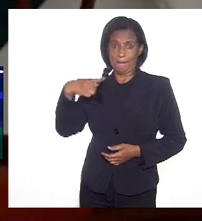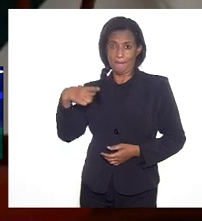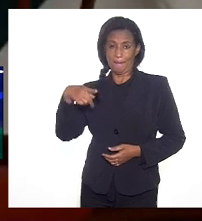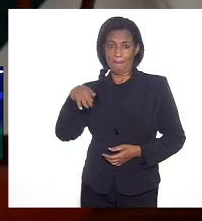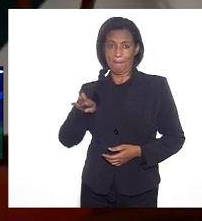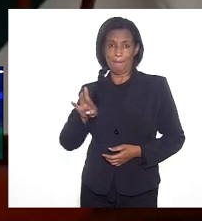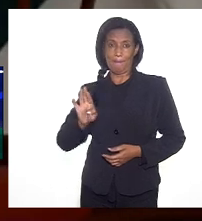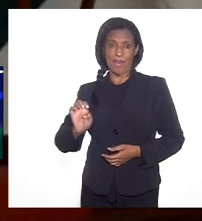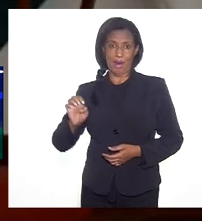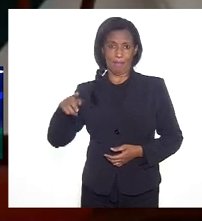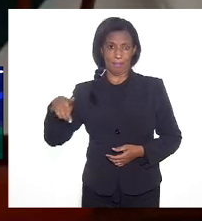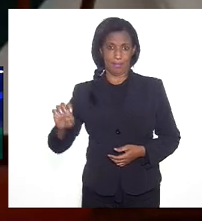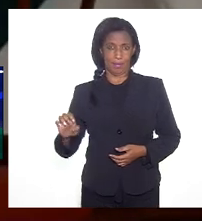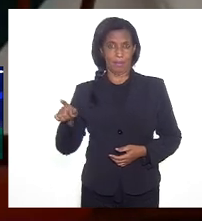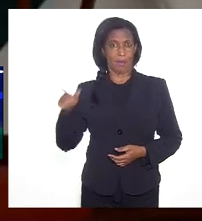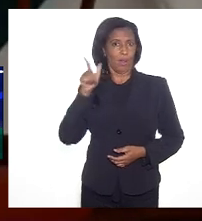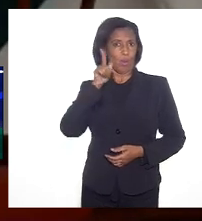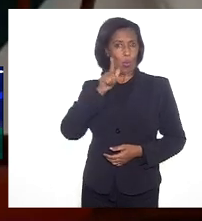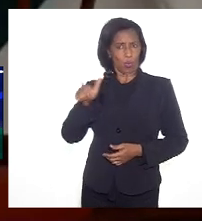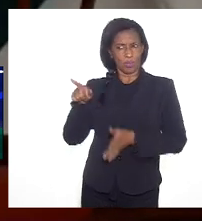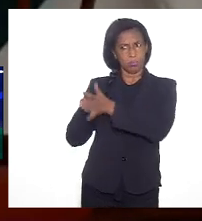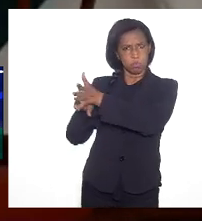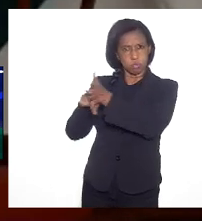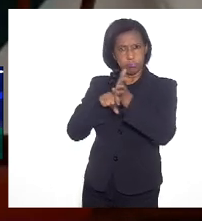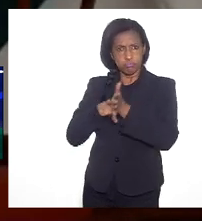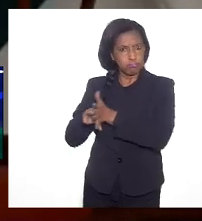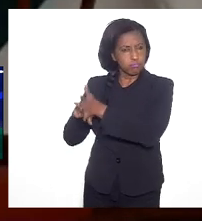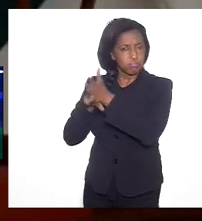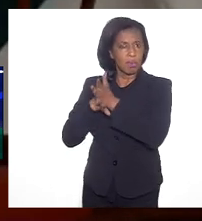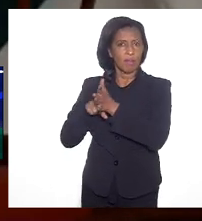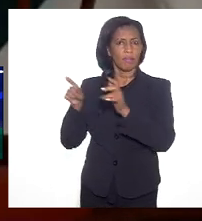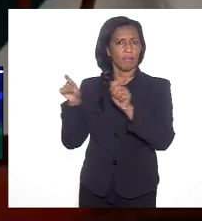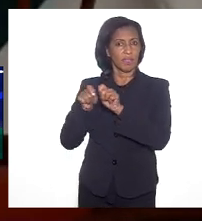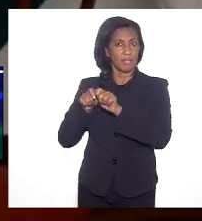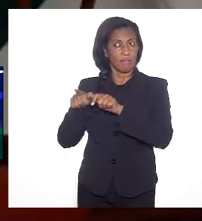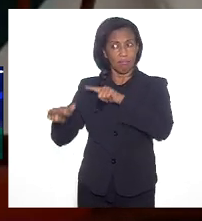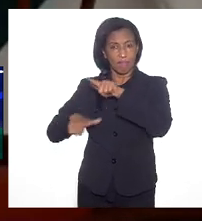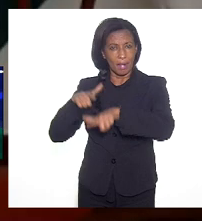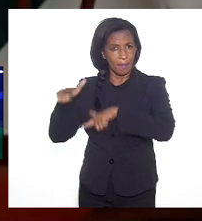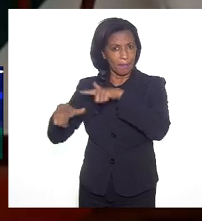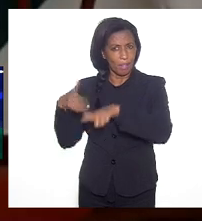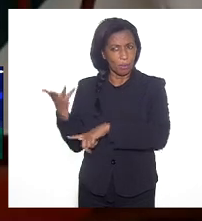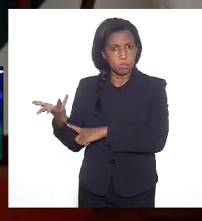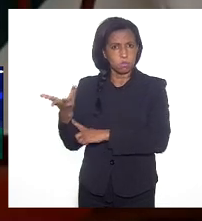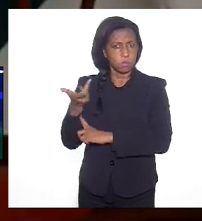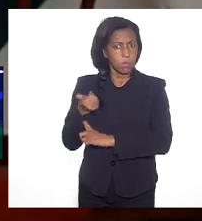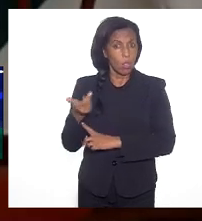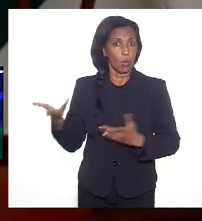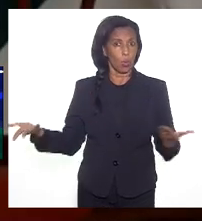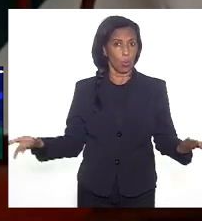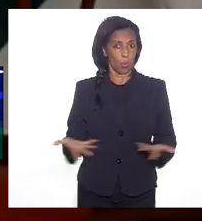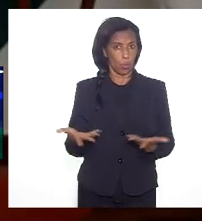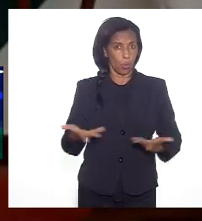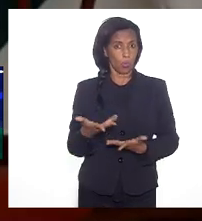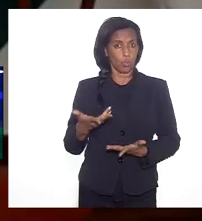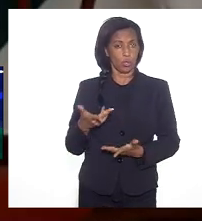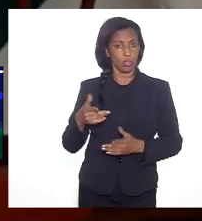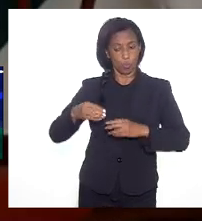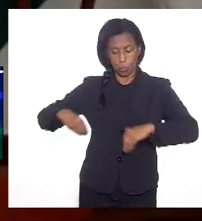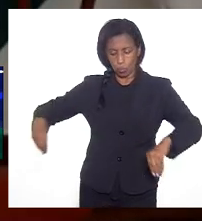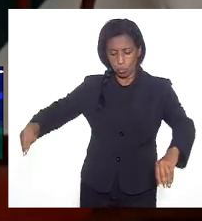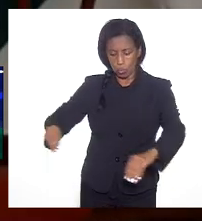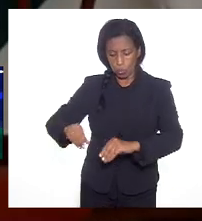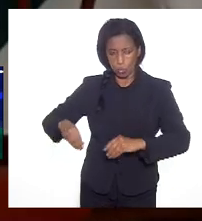ela consegue através das suas pesquisas fazer trabalhos incríveis para ter uma ideia hoje a gente utiliza o solo